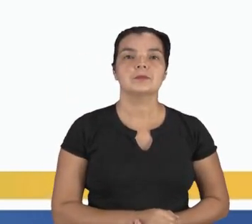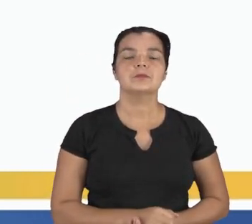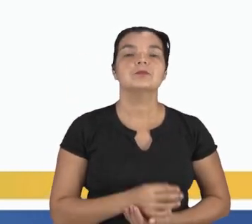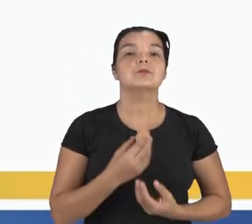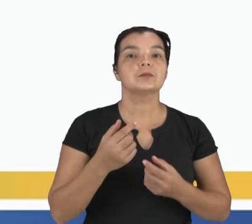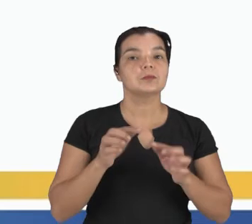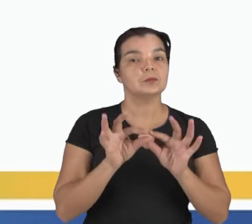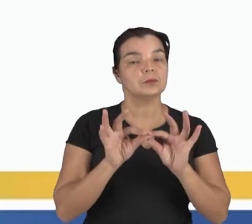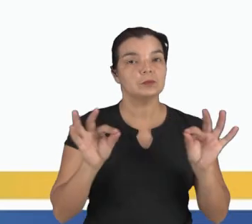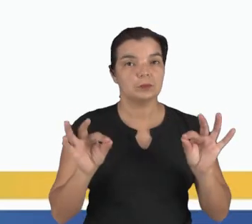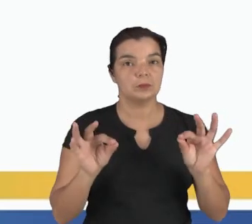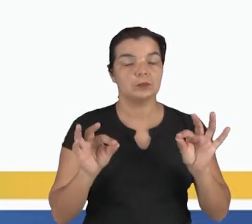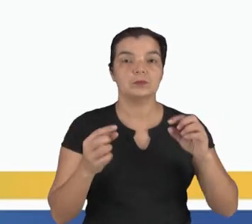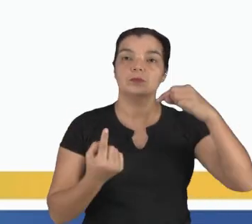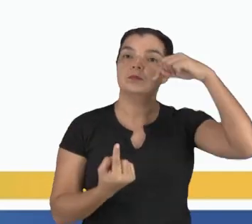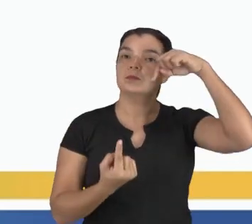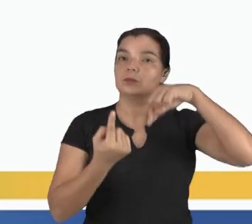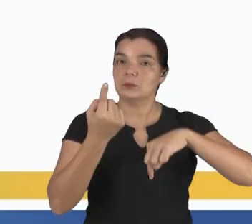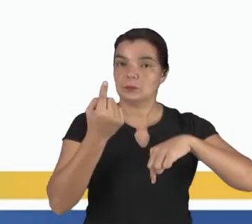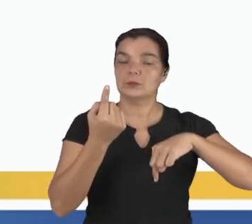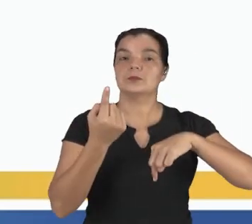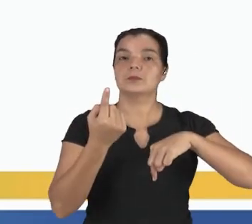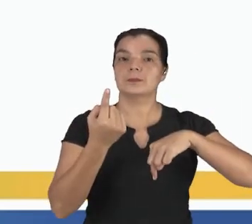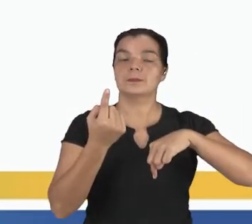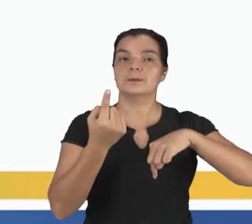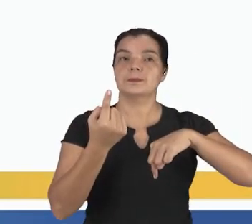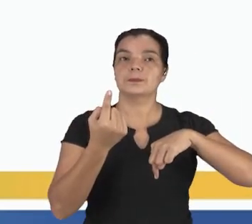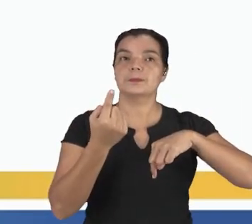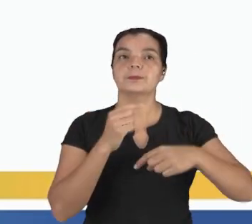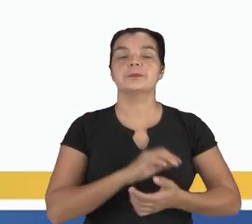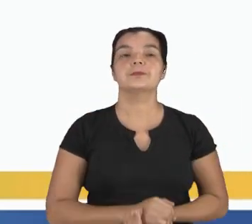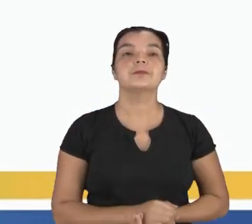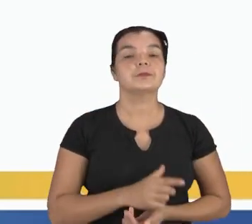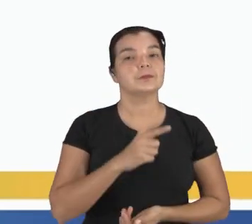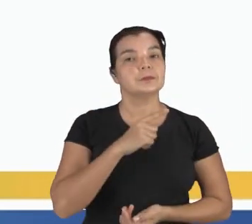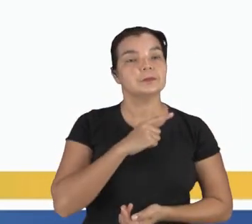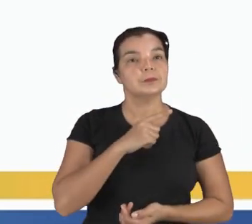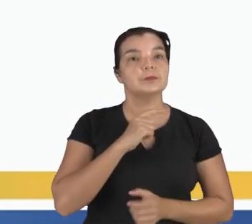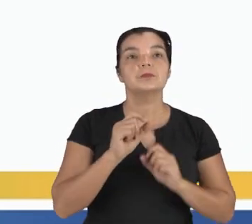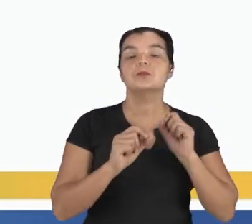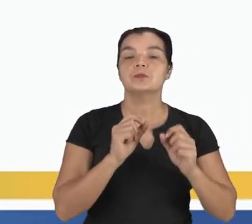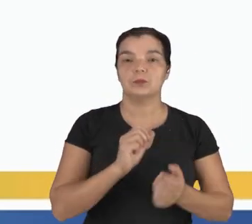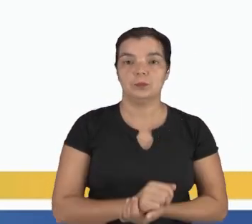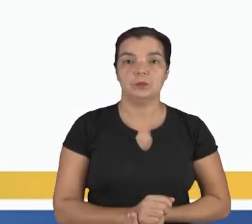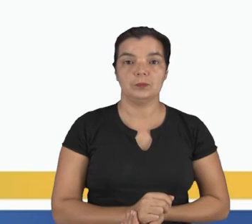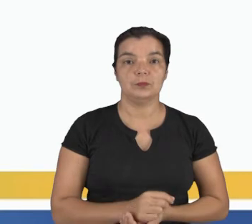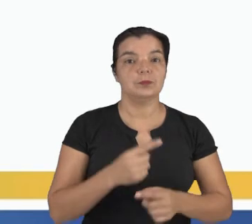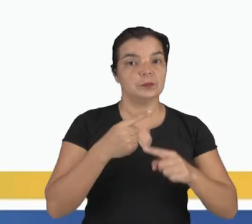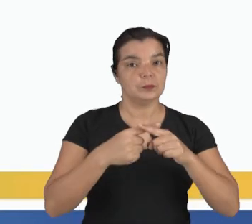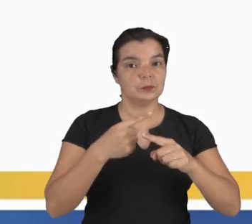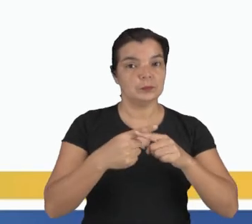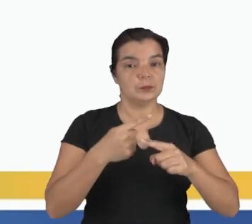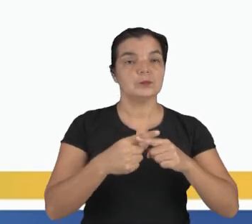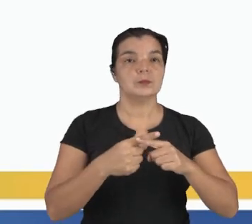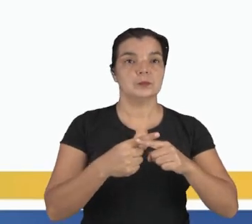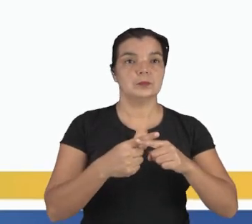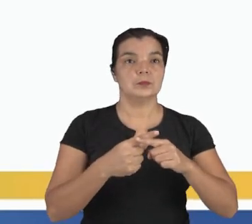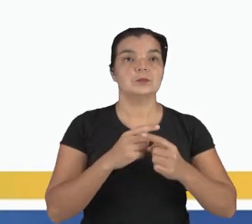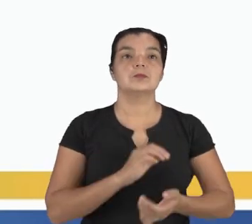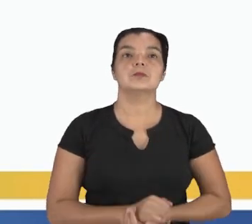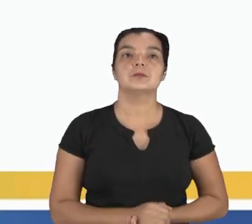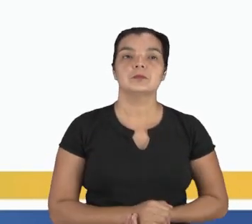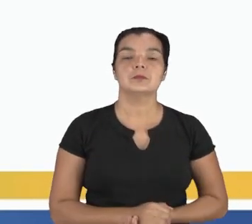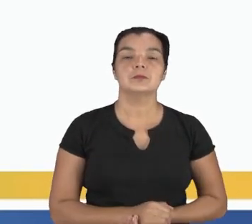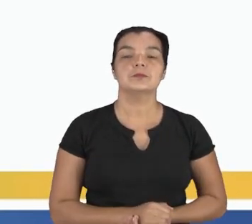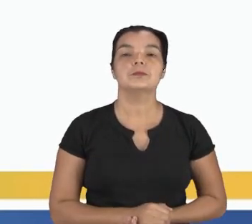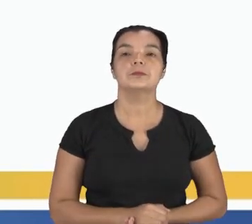Como as grandezas são inversamente proporcionais, temos que multiplicar os extremos